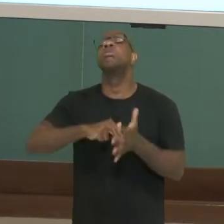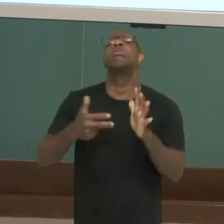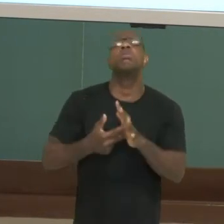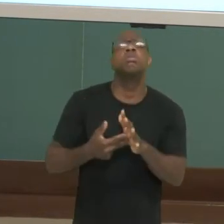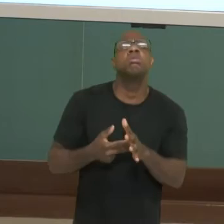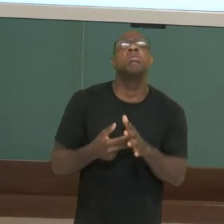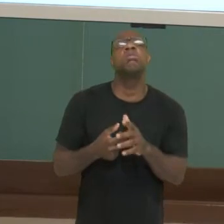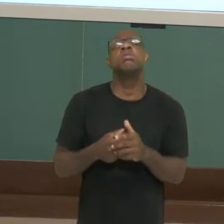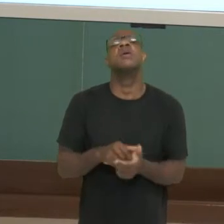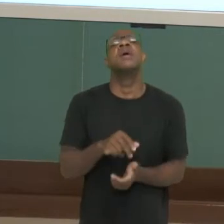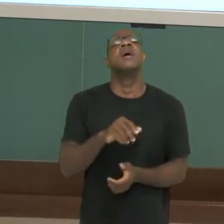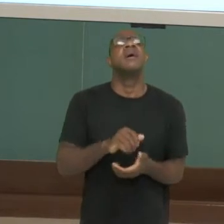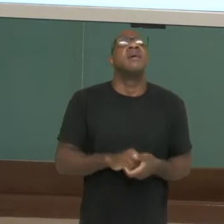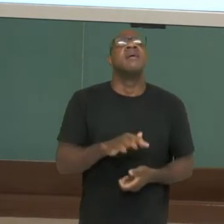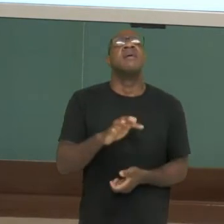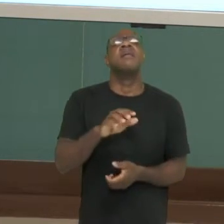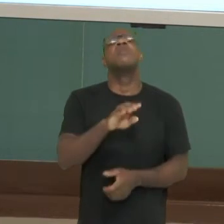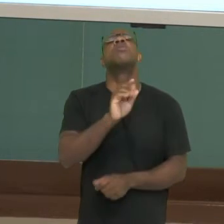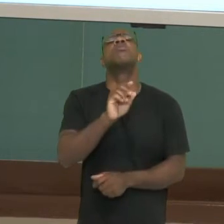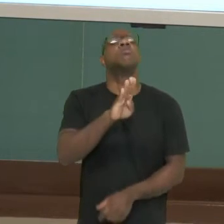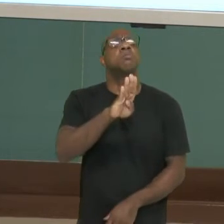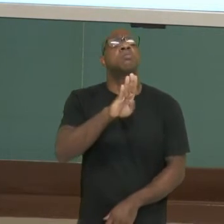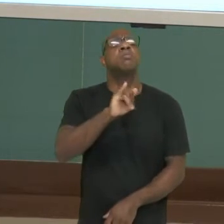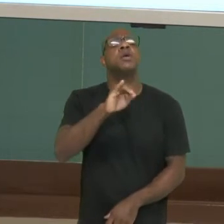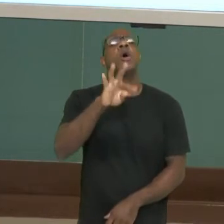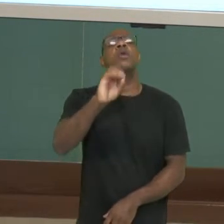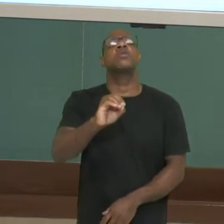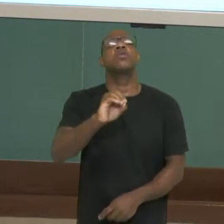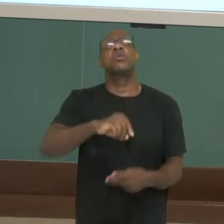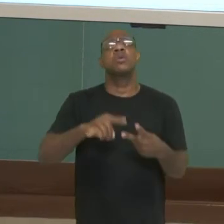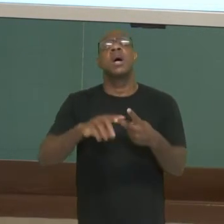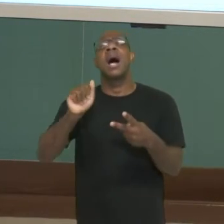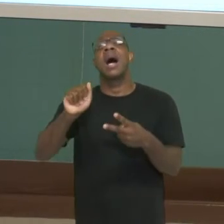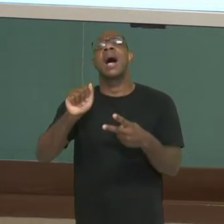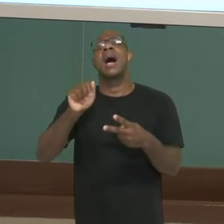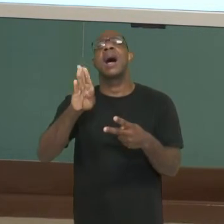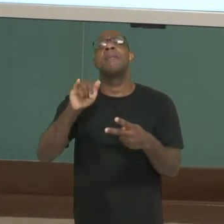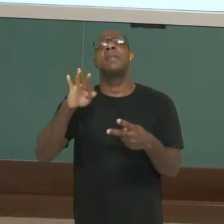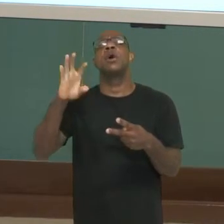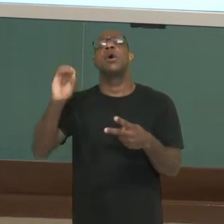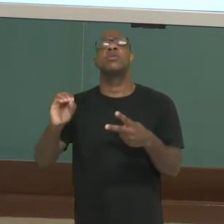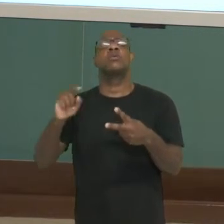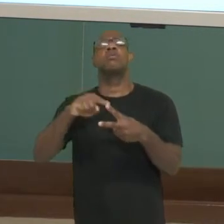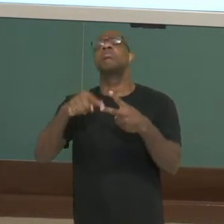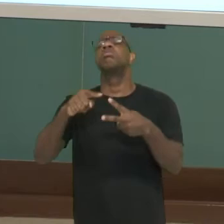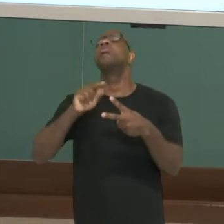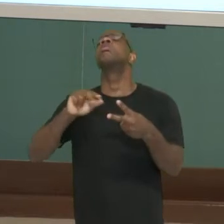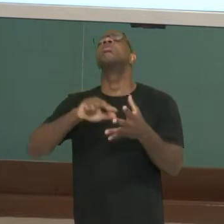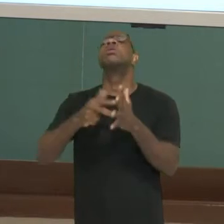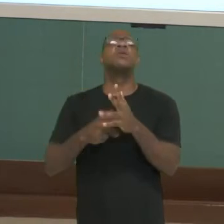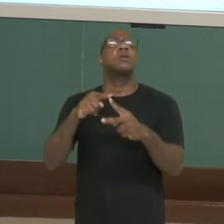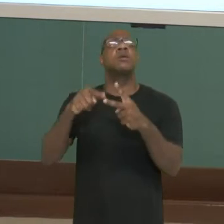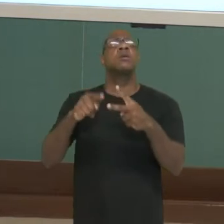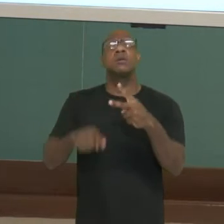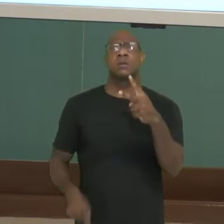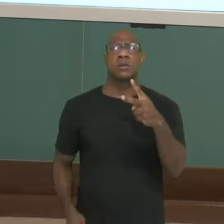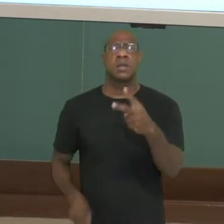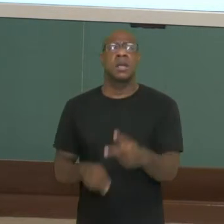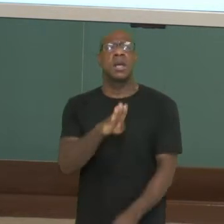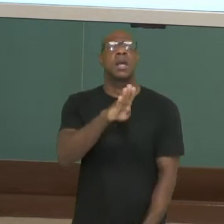significa fatores bióticos e fatores abióticos?